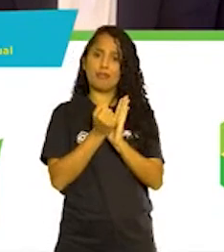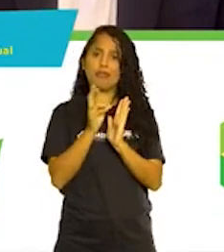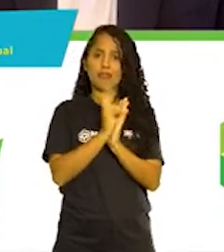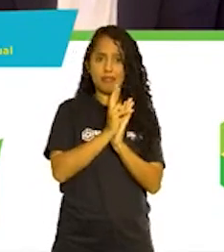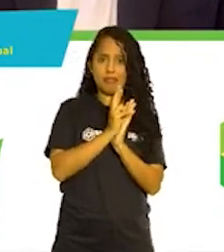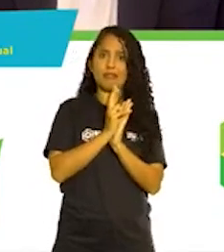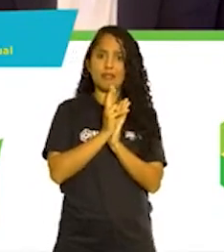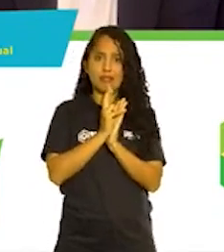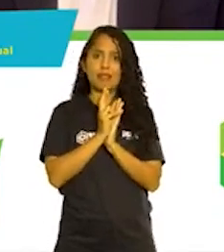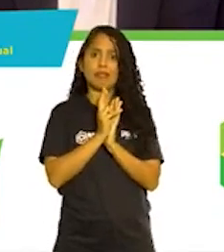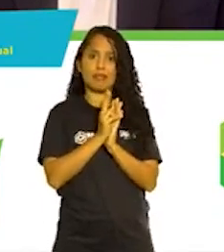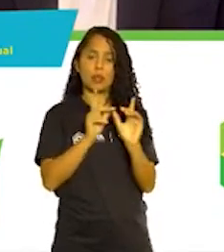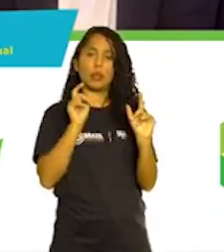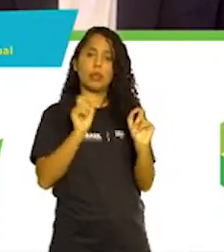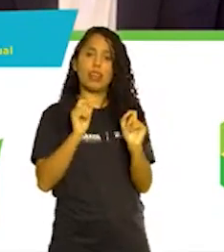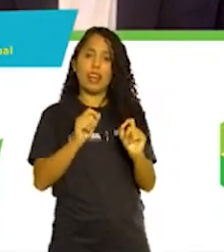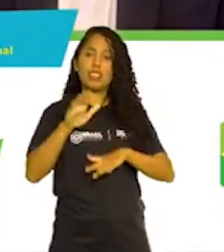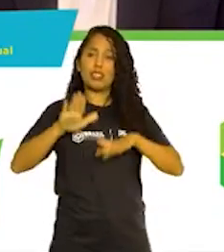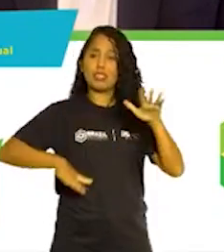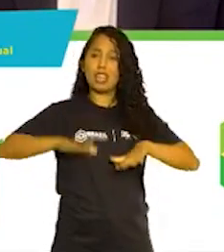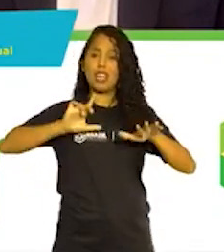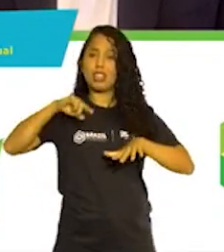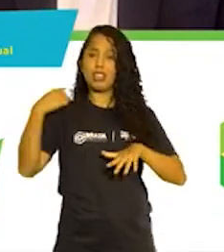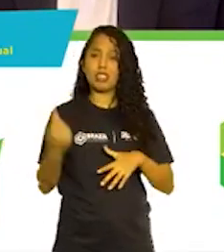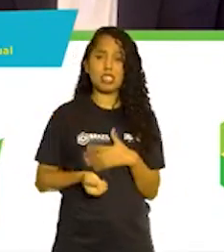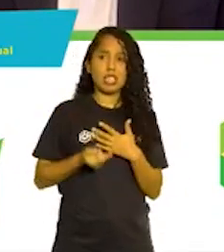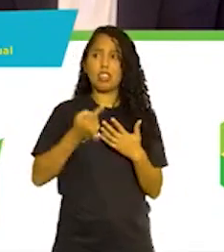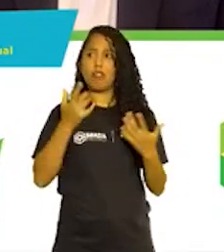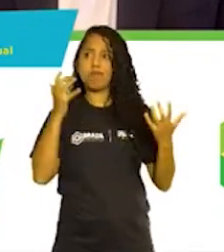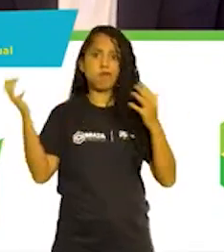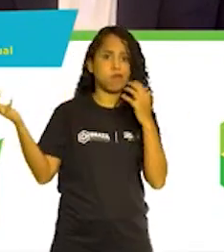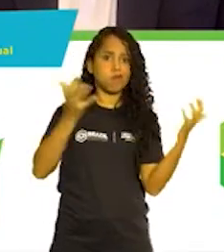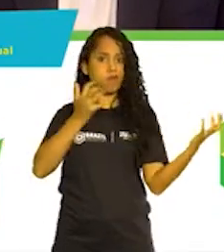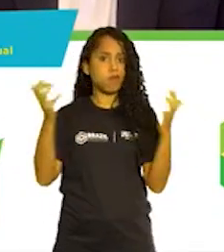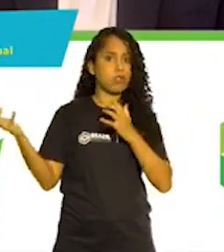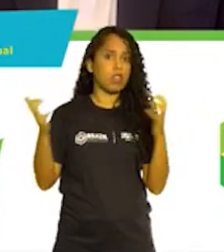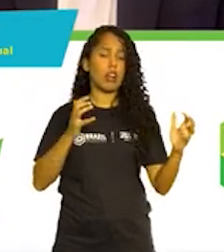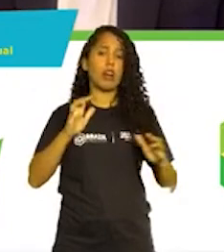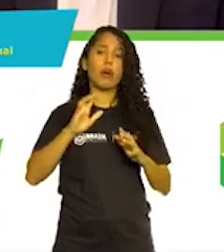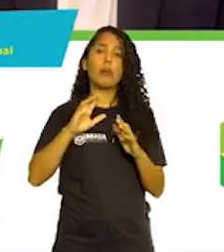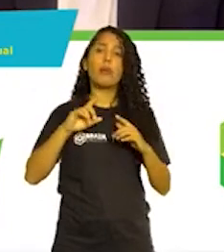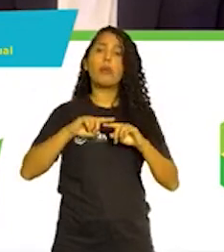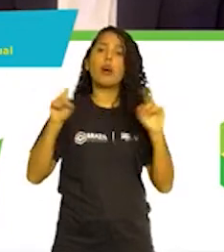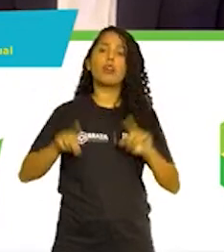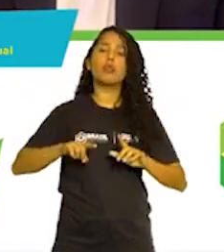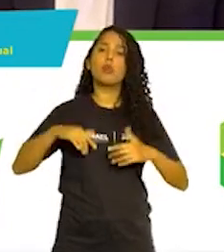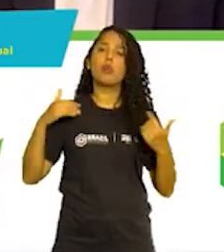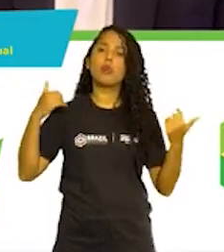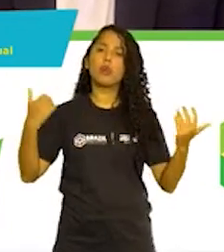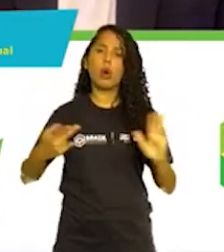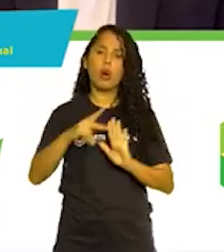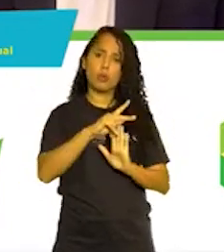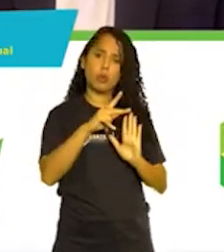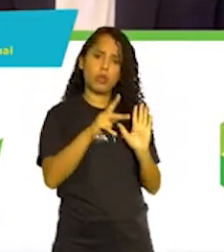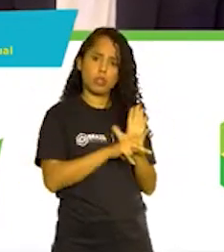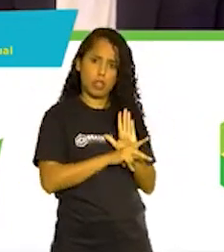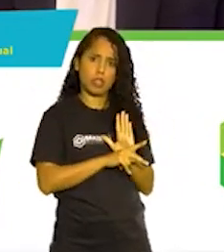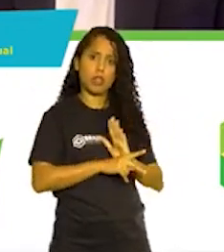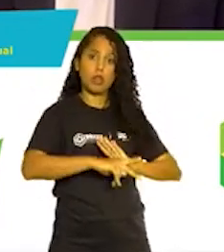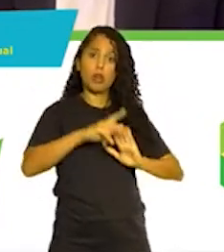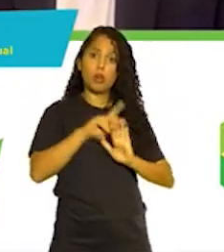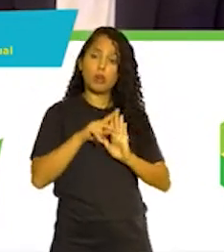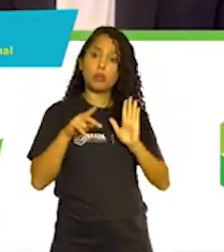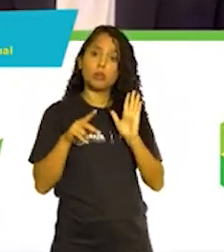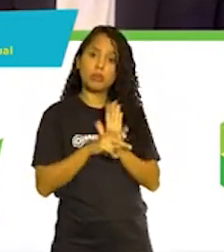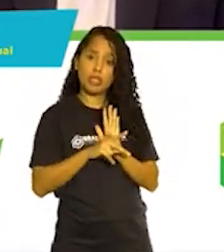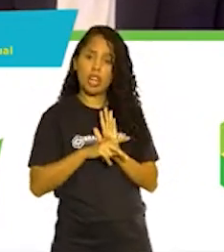gente fica andando, mas, no fundo, você tem exatamente isso. Qual é o projeto, né? A gente fala demais em reforma,